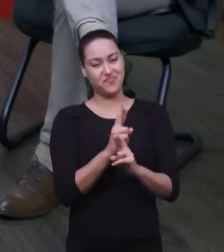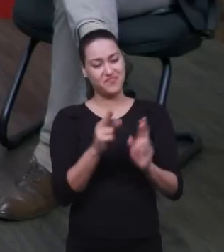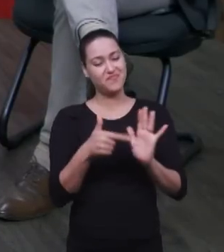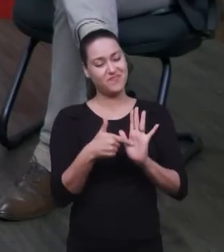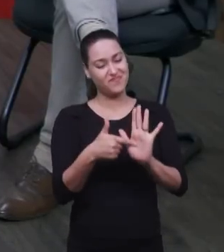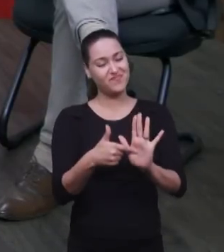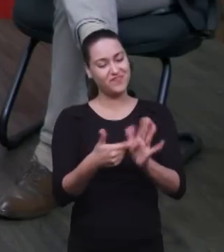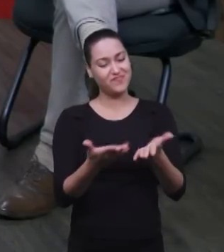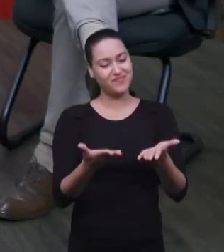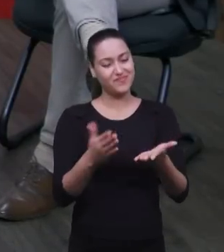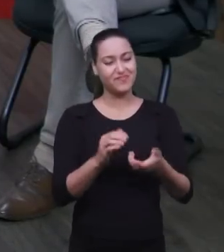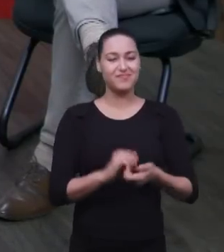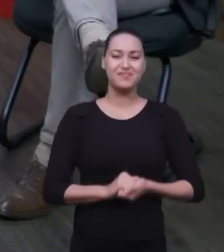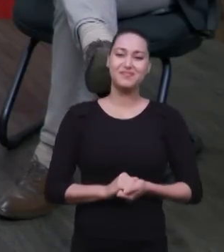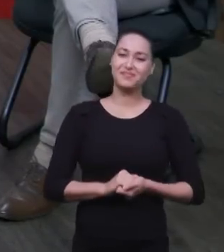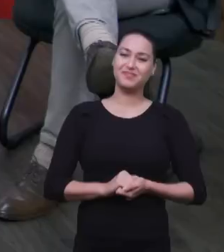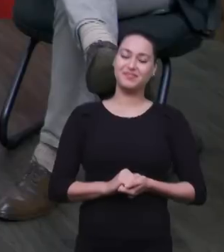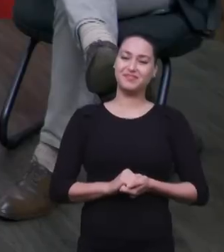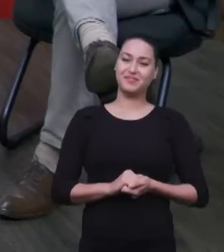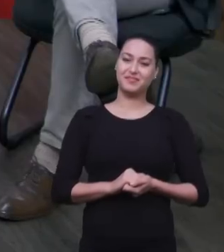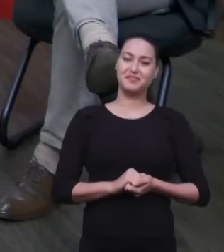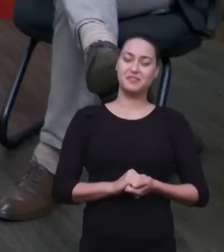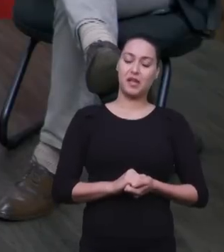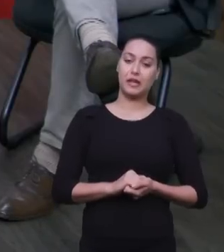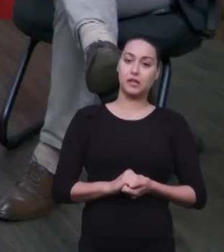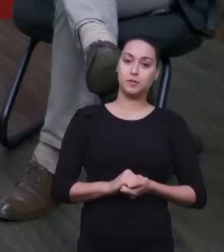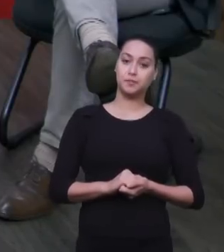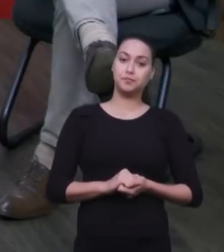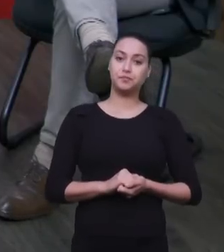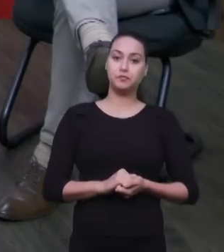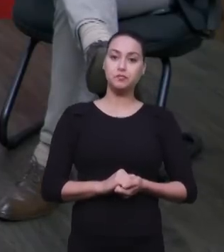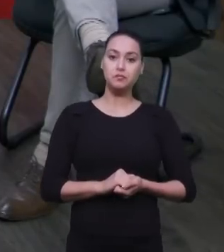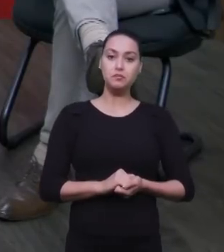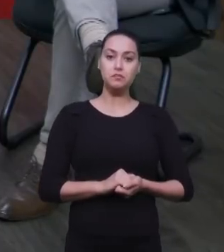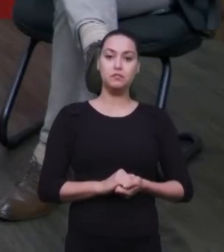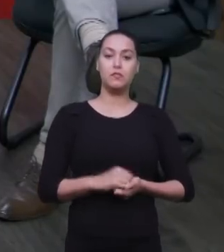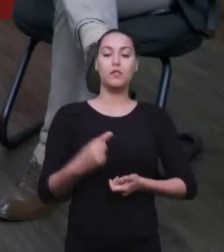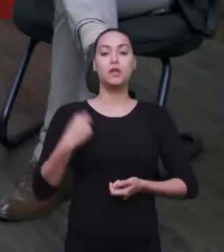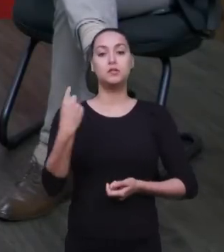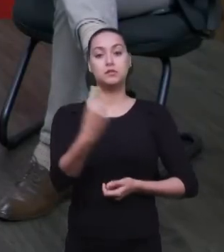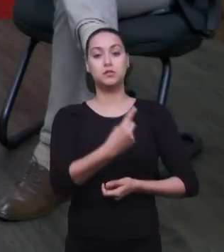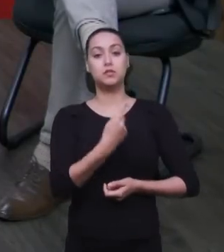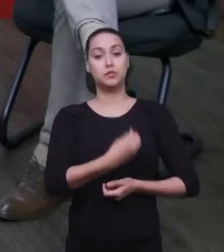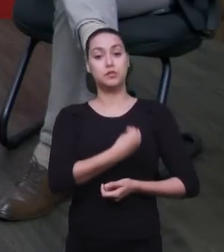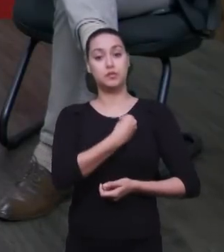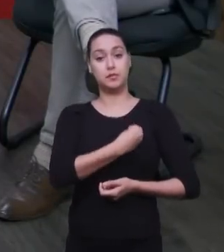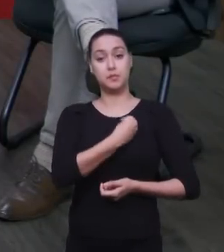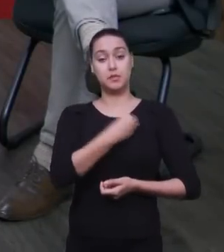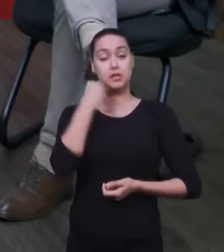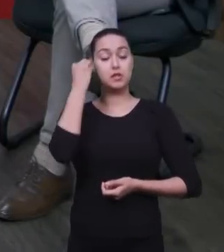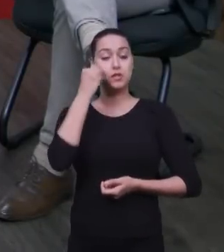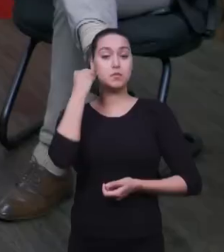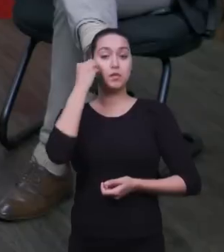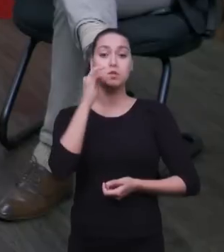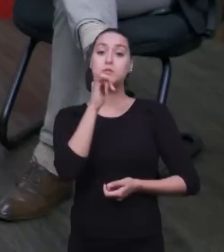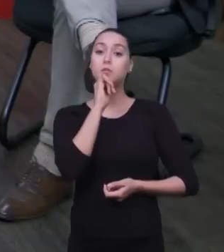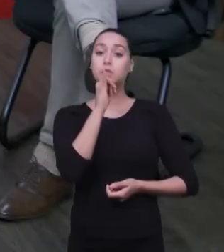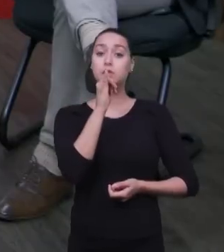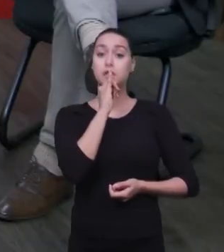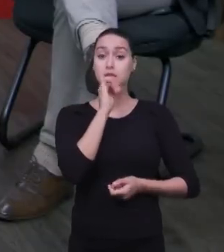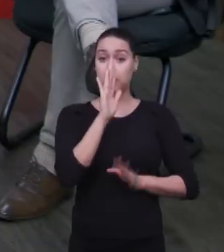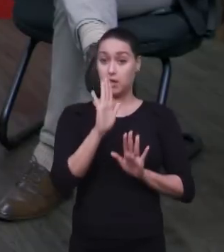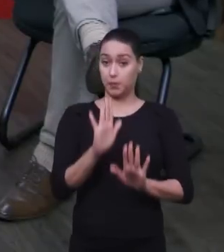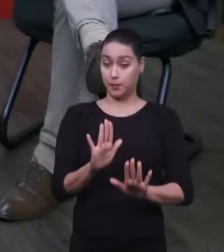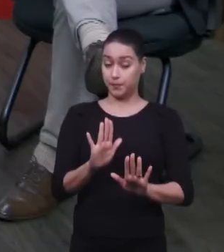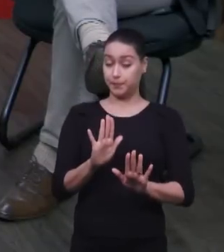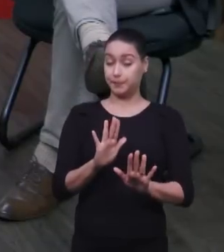fé. Aliás, né, quando a gente vive uma experiência, por exemplo, e